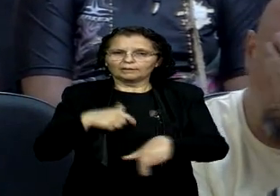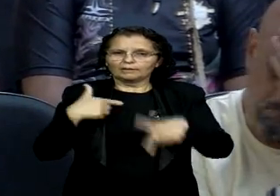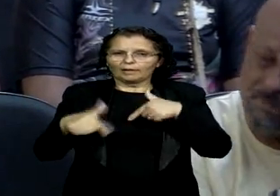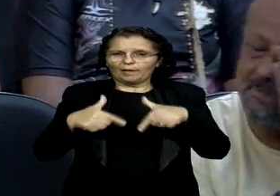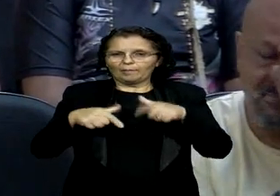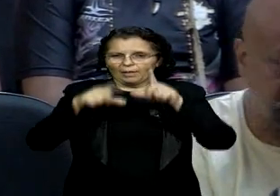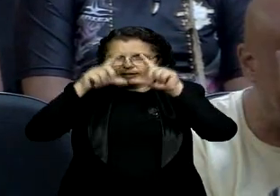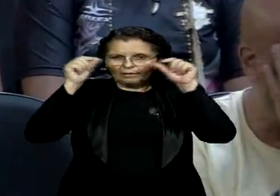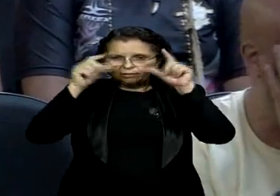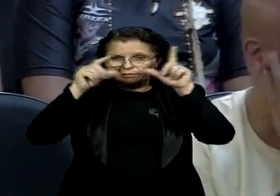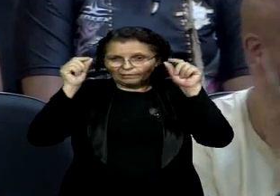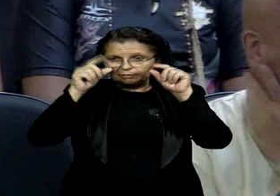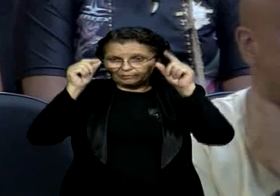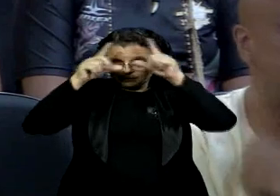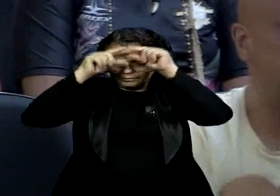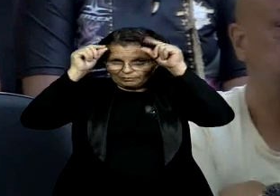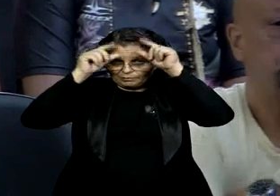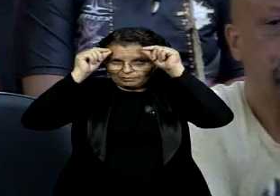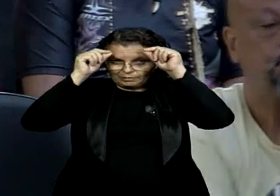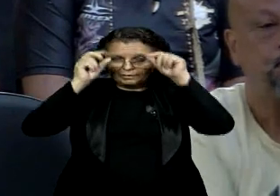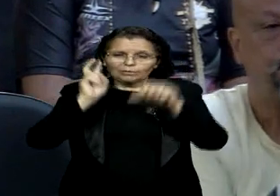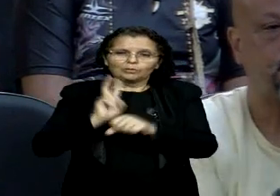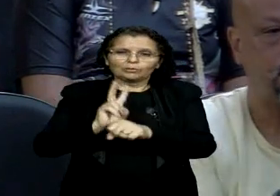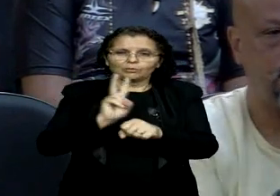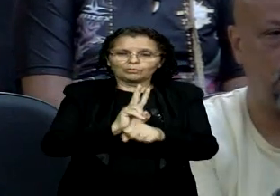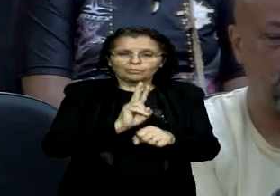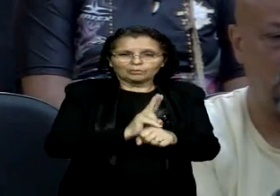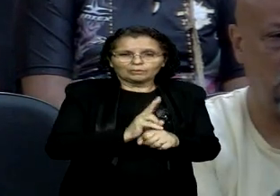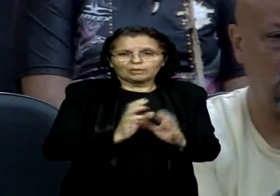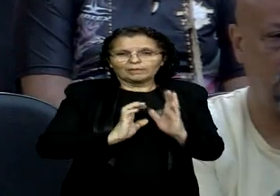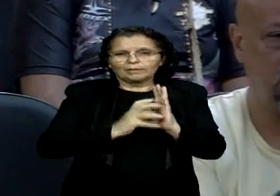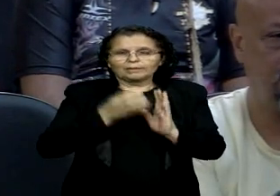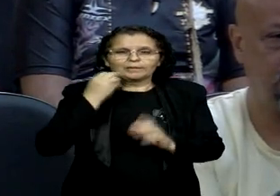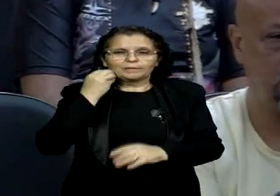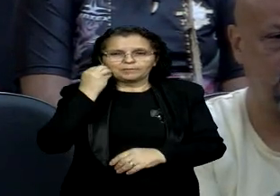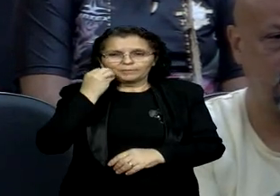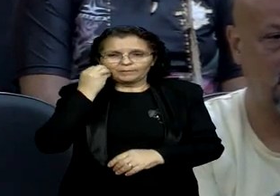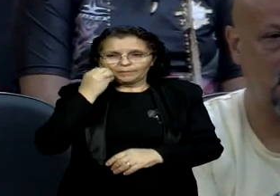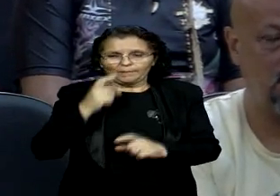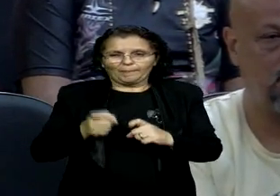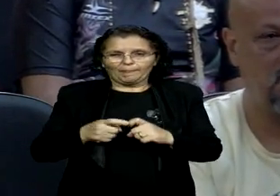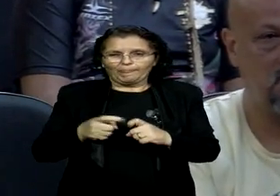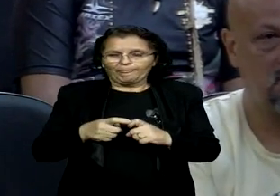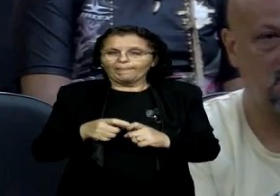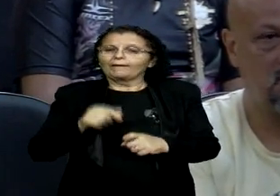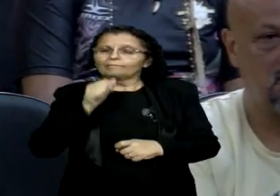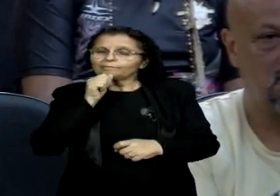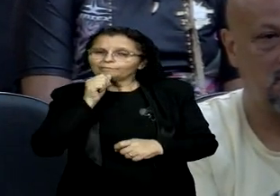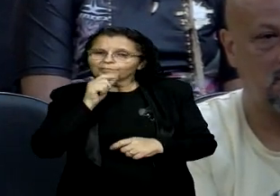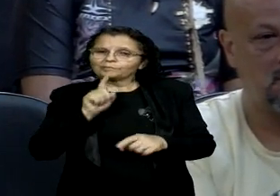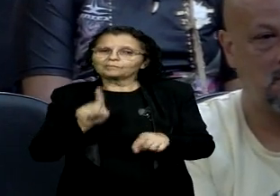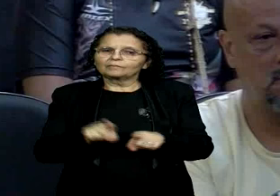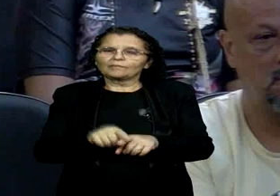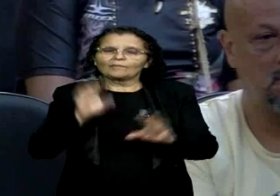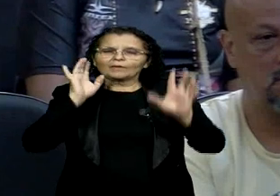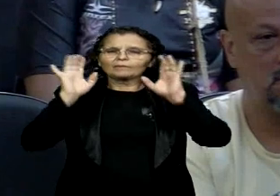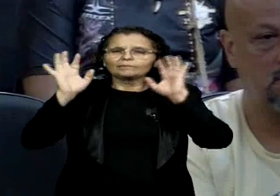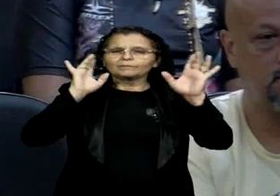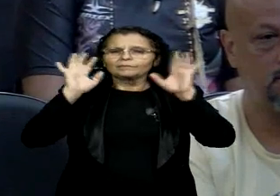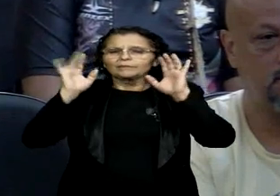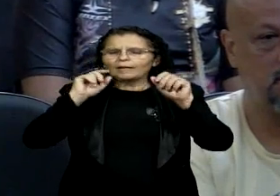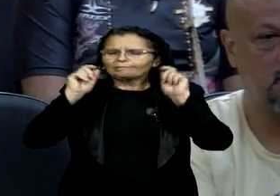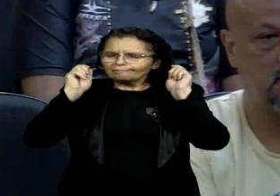de enfermagem na Policlínica Zona Norte, no Centro de Especialidades Médicas, e ainda conserva o sonho de,